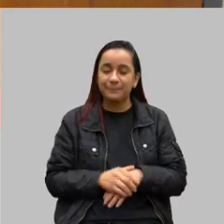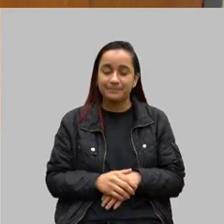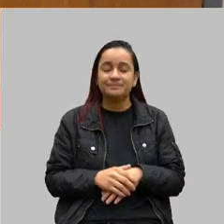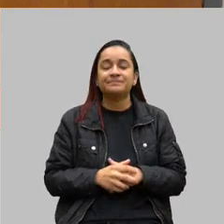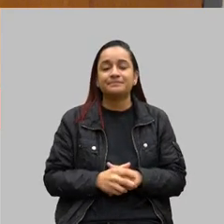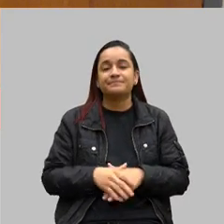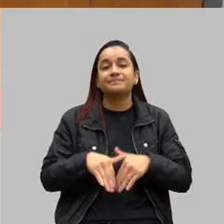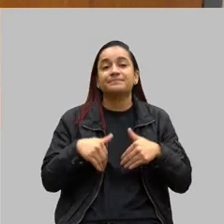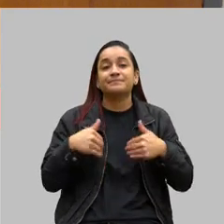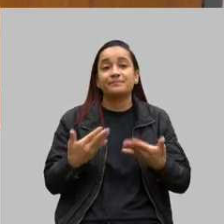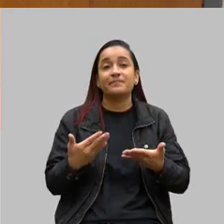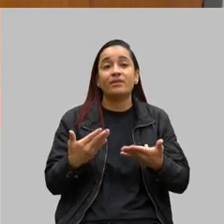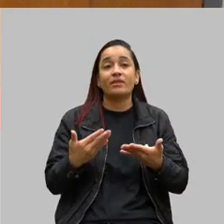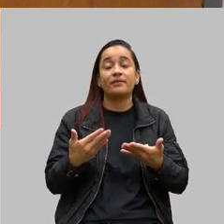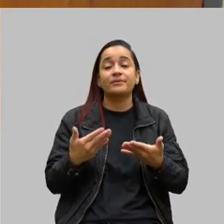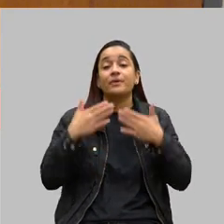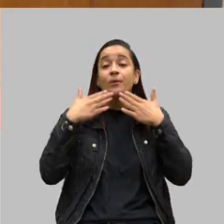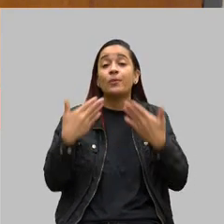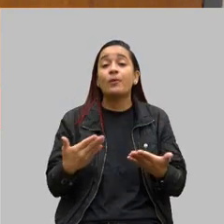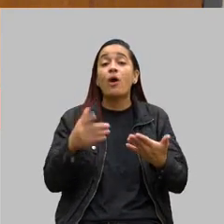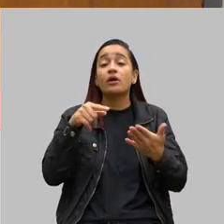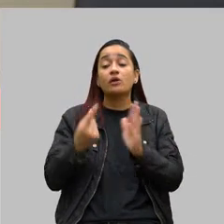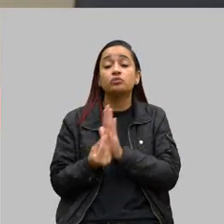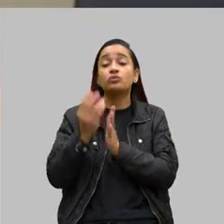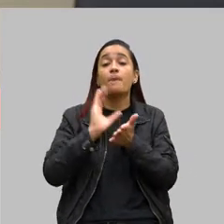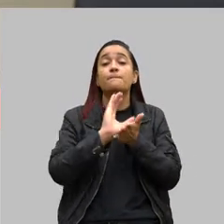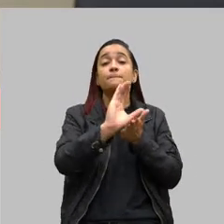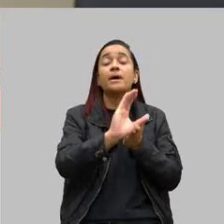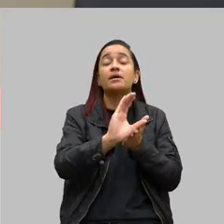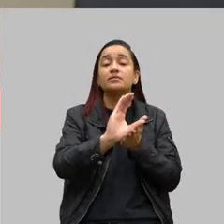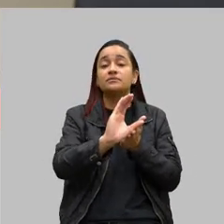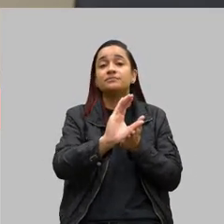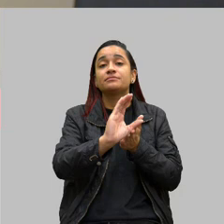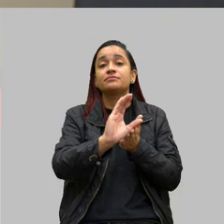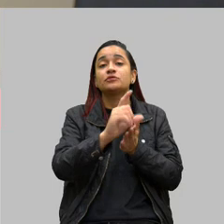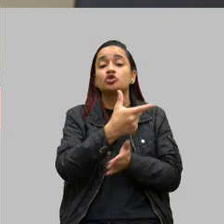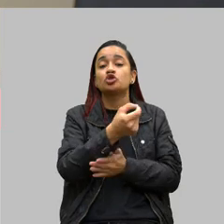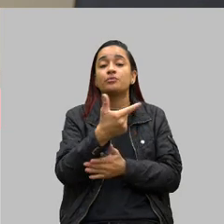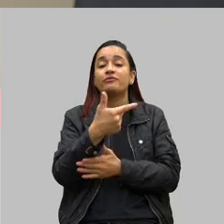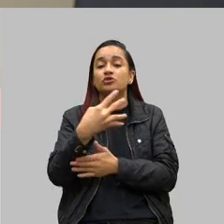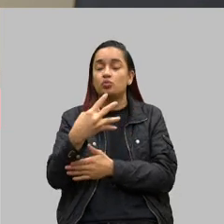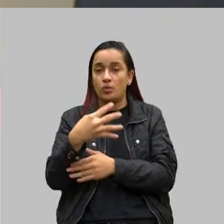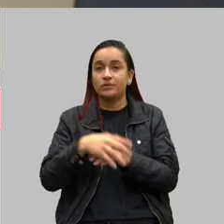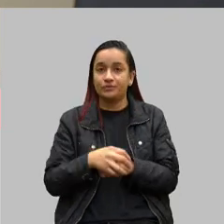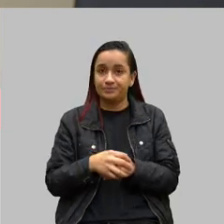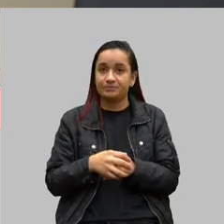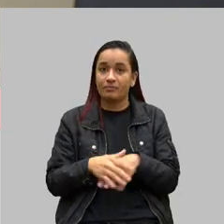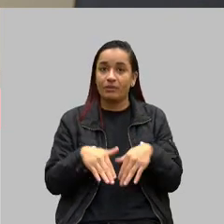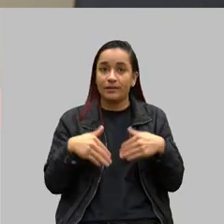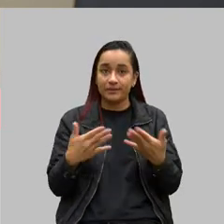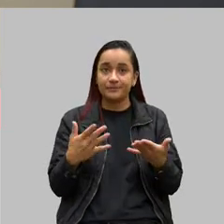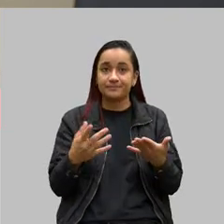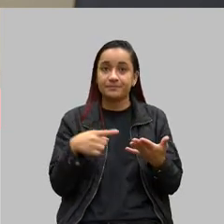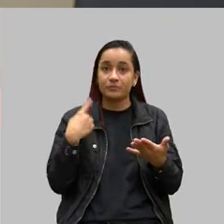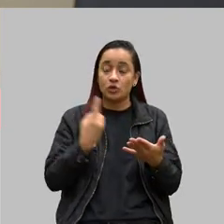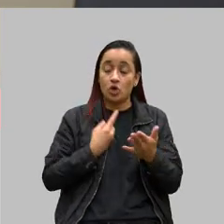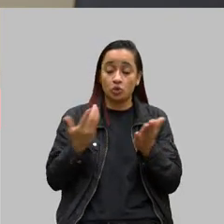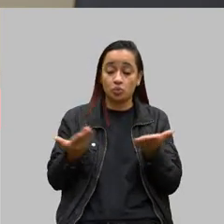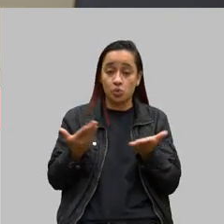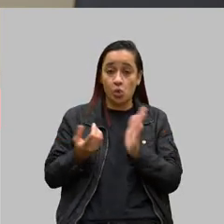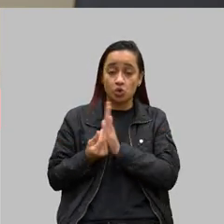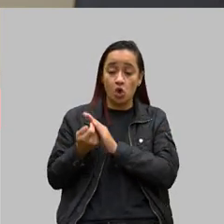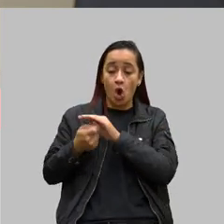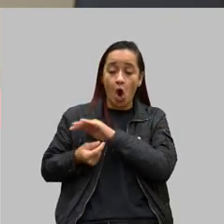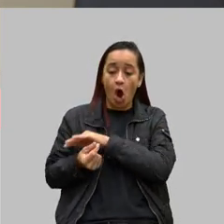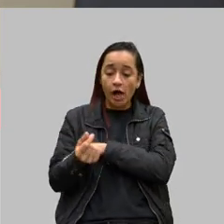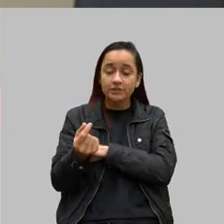eh qual que é o patamar de investimento 24 né e e e quant já foi executado então Eh o nosso orçamento do Dr